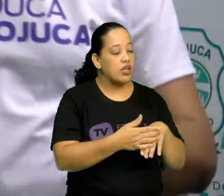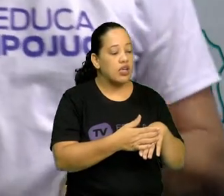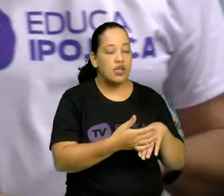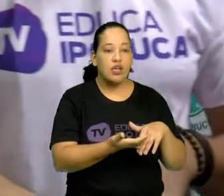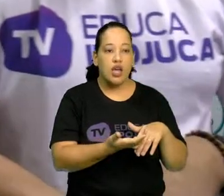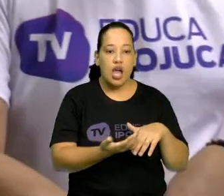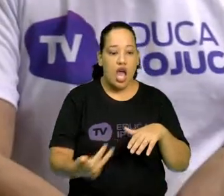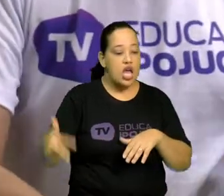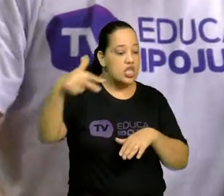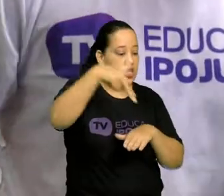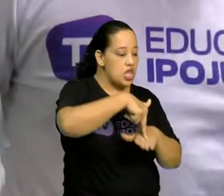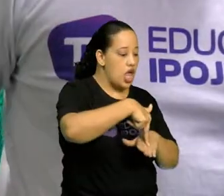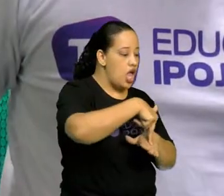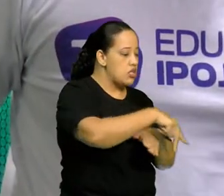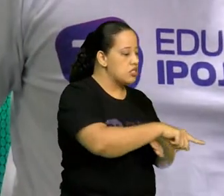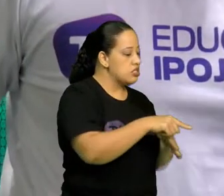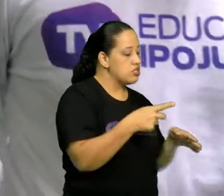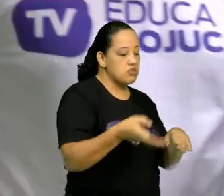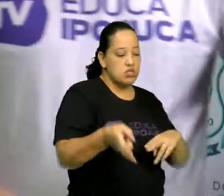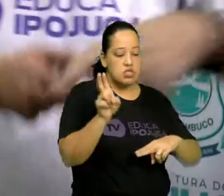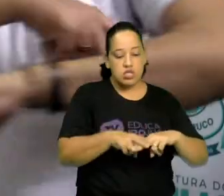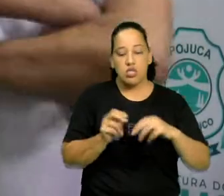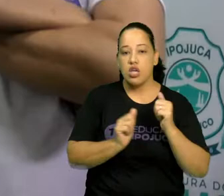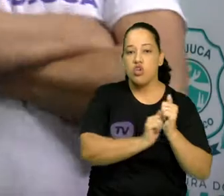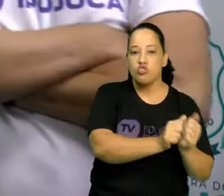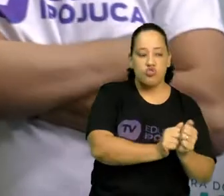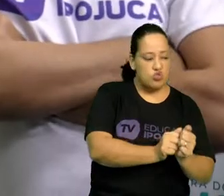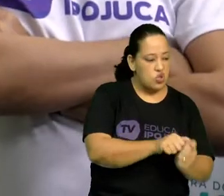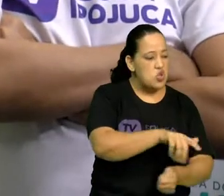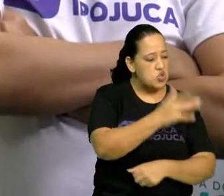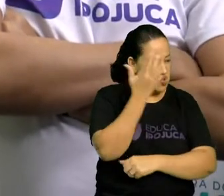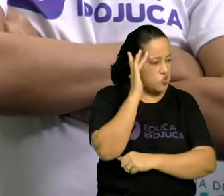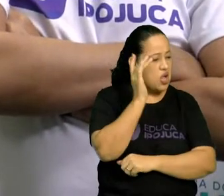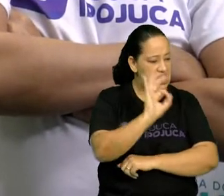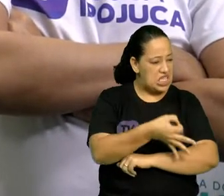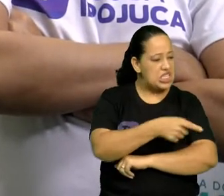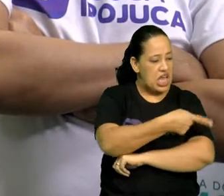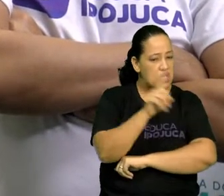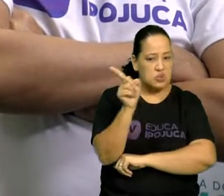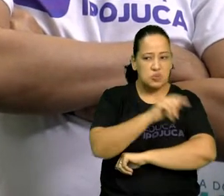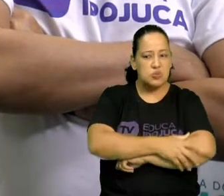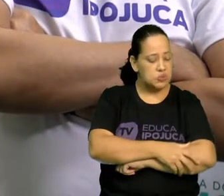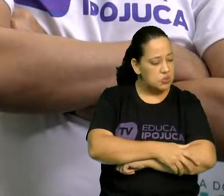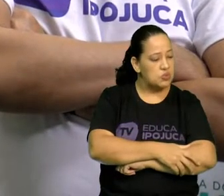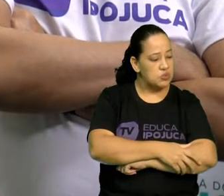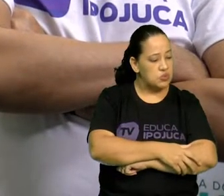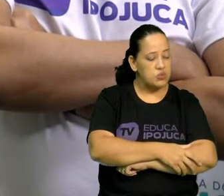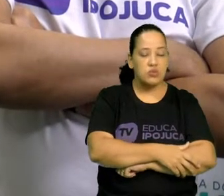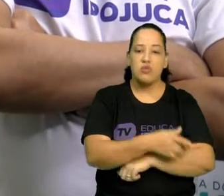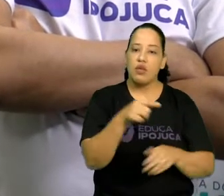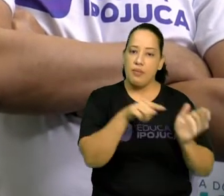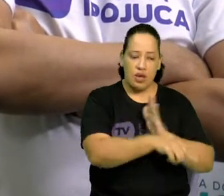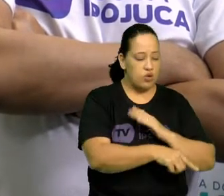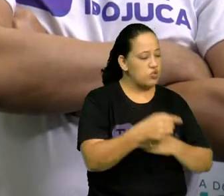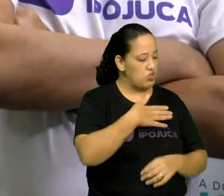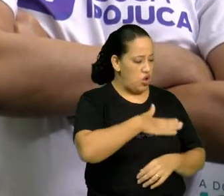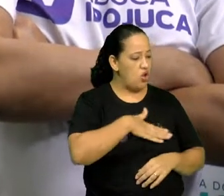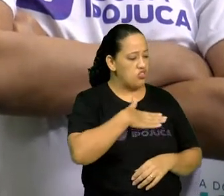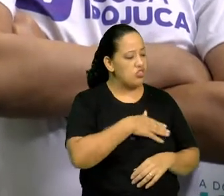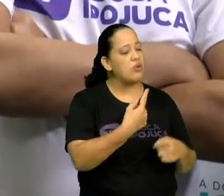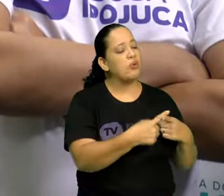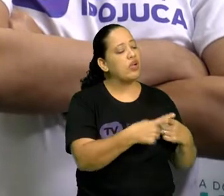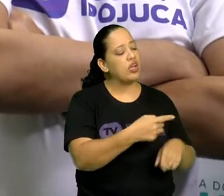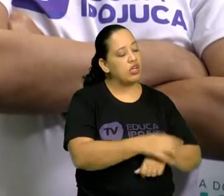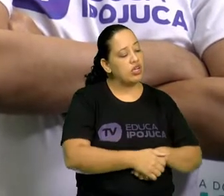E aí desce lá na plateia sempre perto do cara faz mas tu acha que tá certo aí mesmo Oi tá gostam